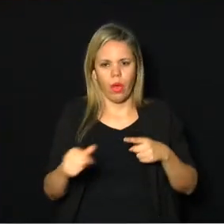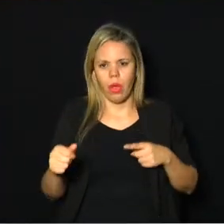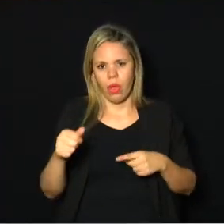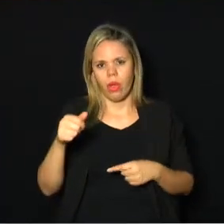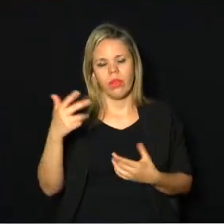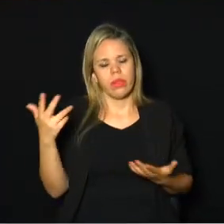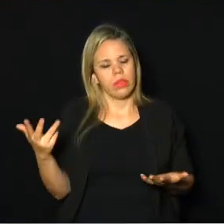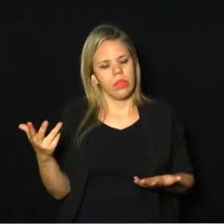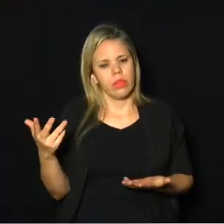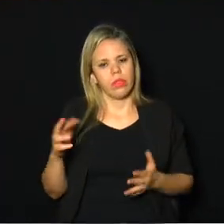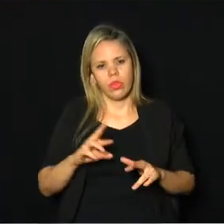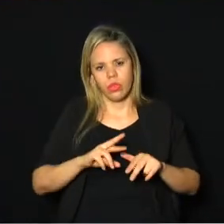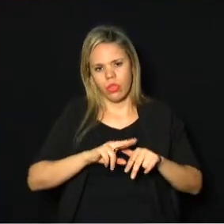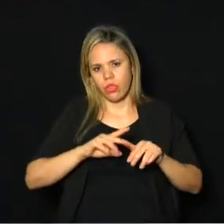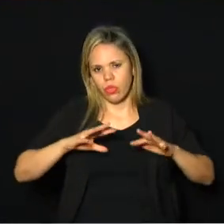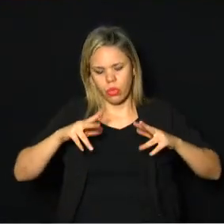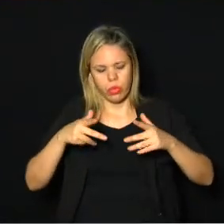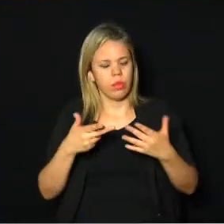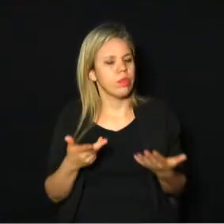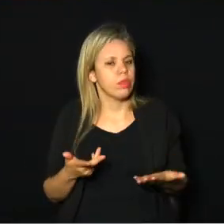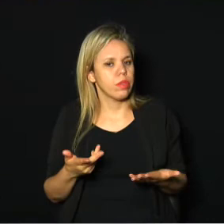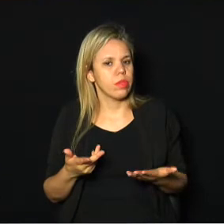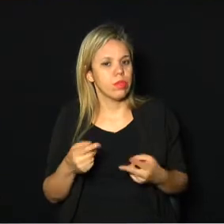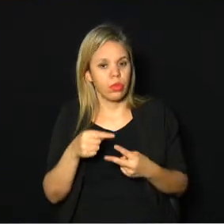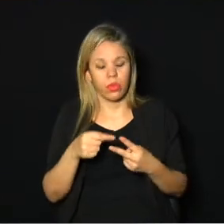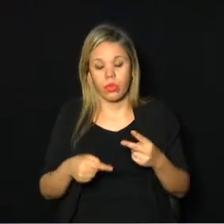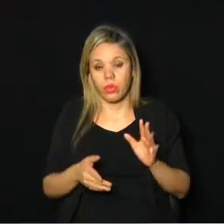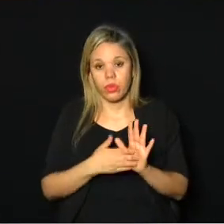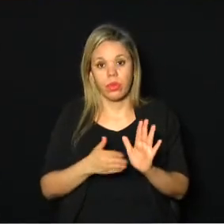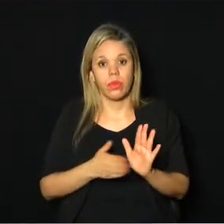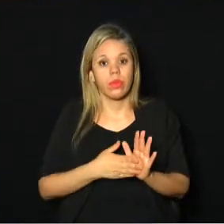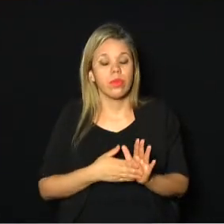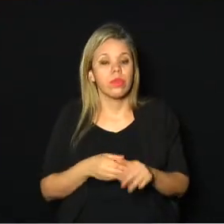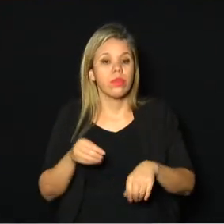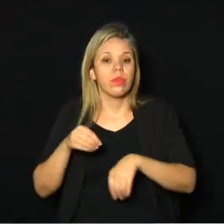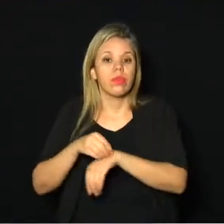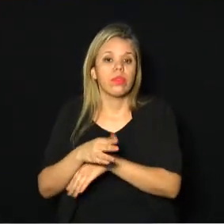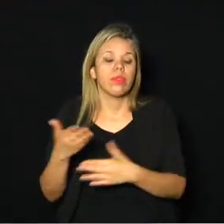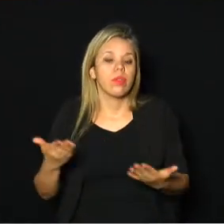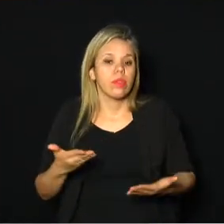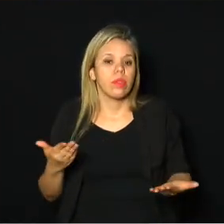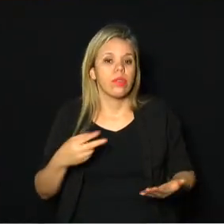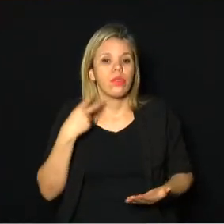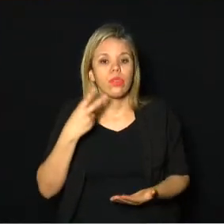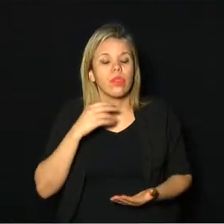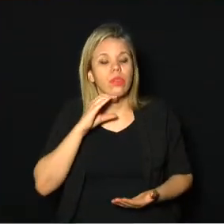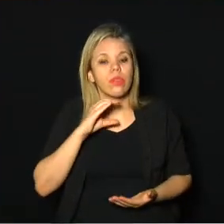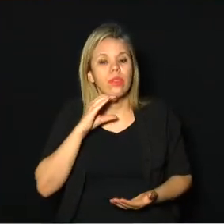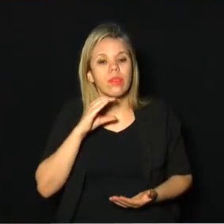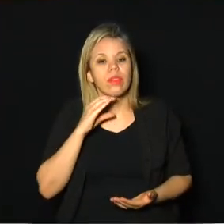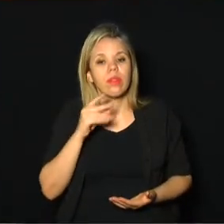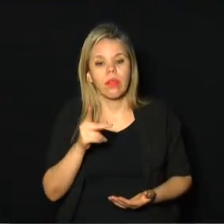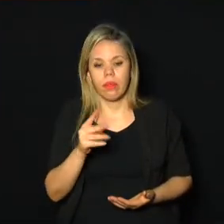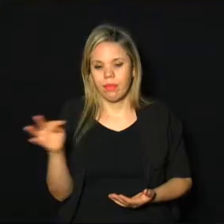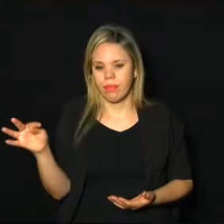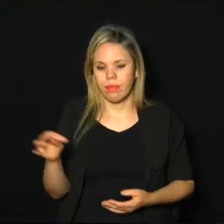gênero como um todo, né? Então, são essas duas propostas, e eu passo a palavra, então, para o vereador Carlão, do PT.